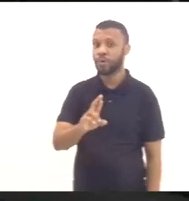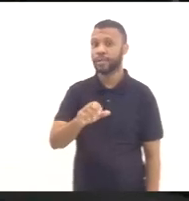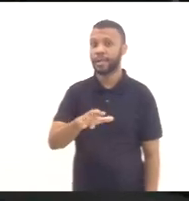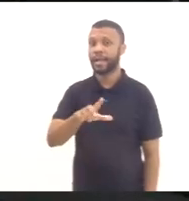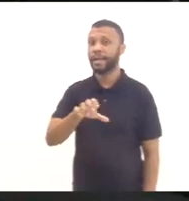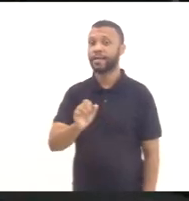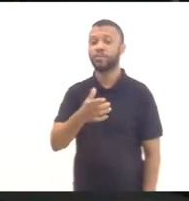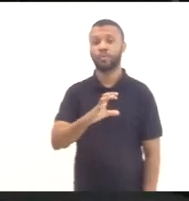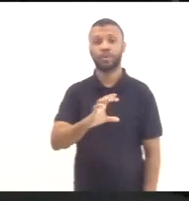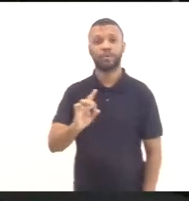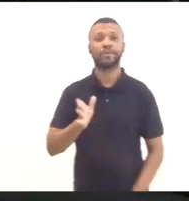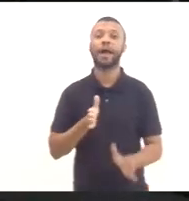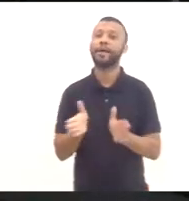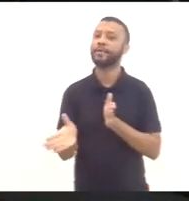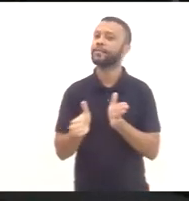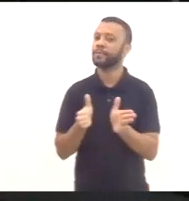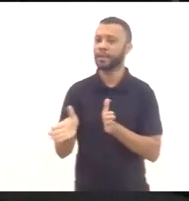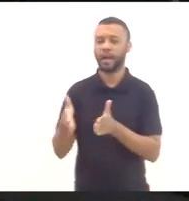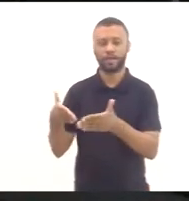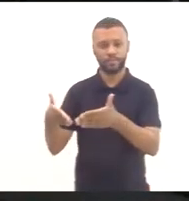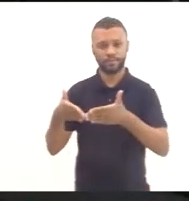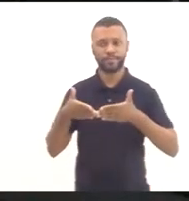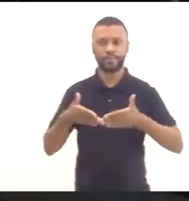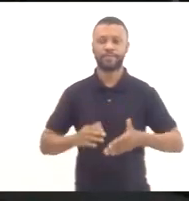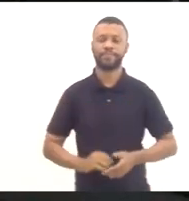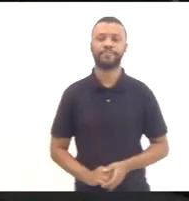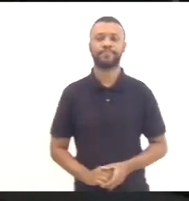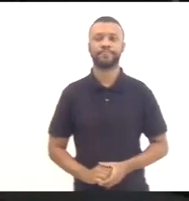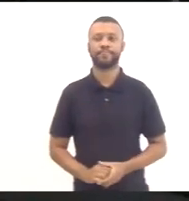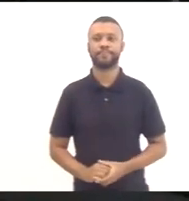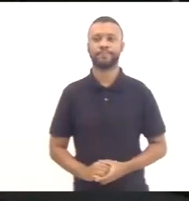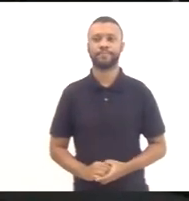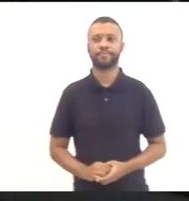favor E aí